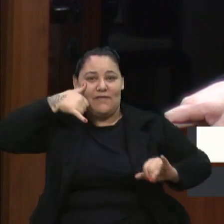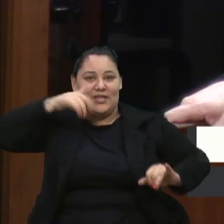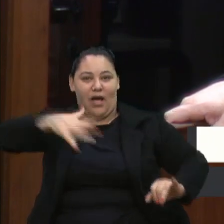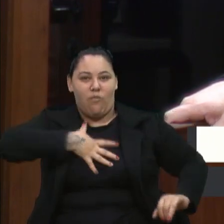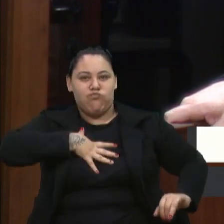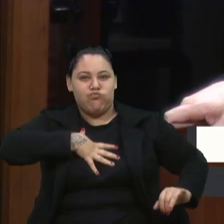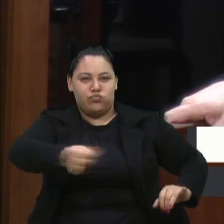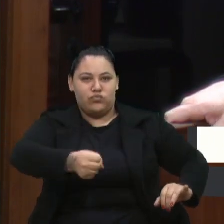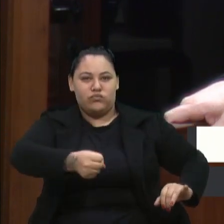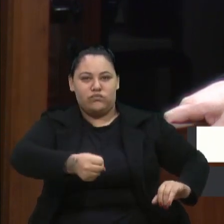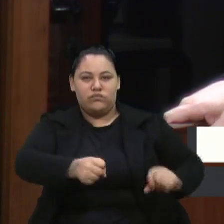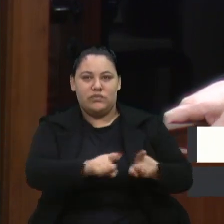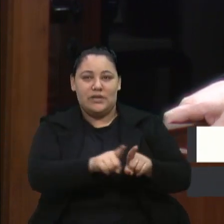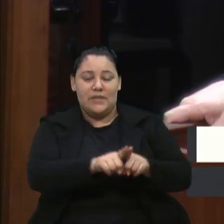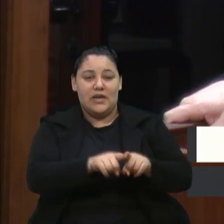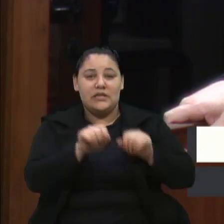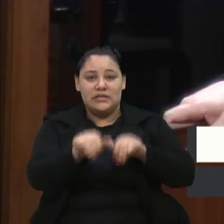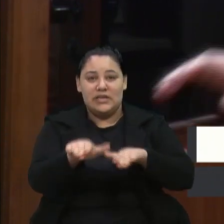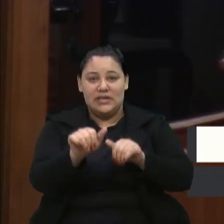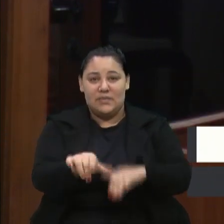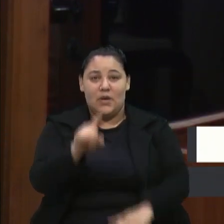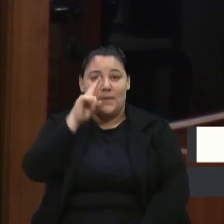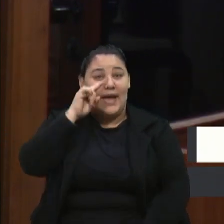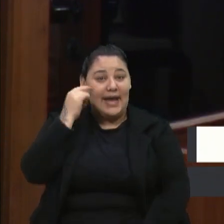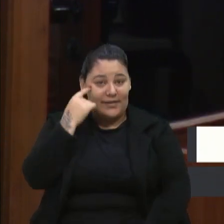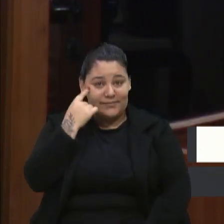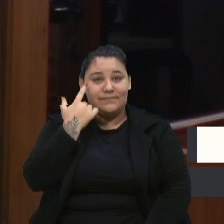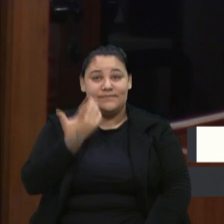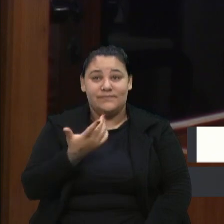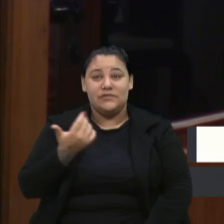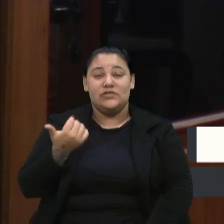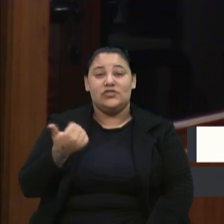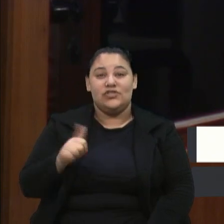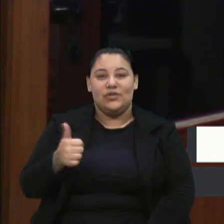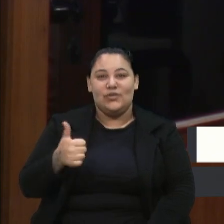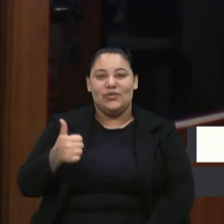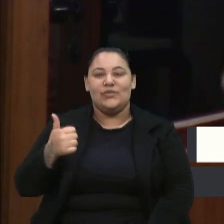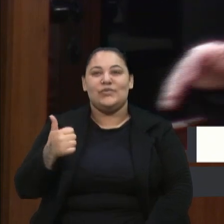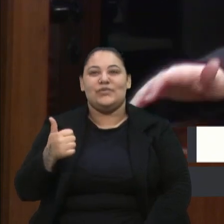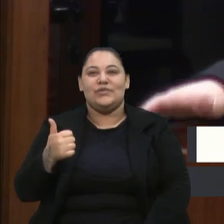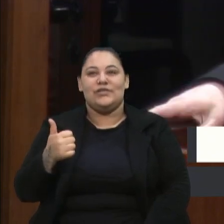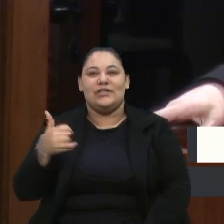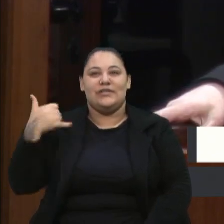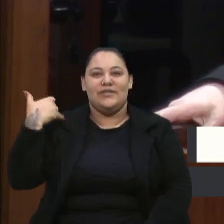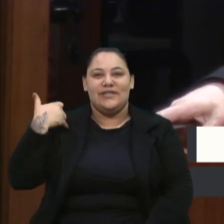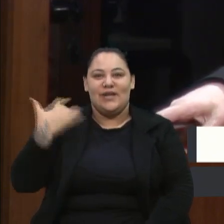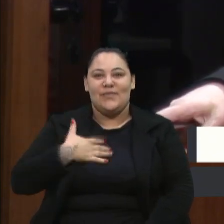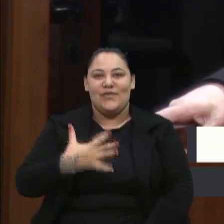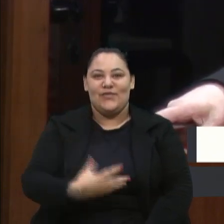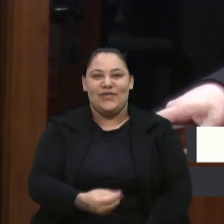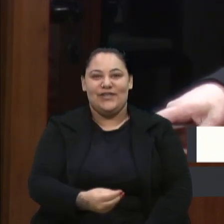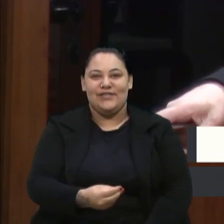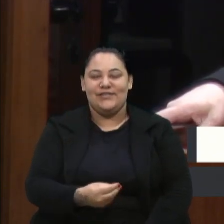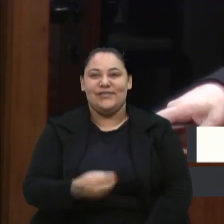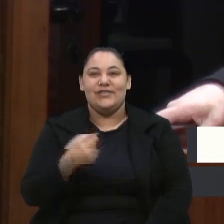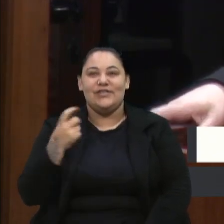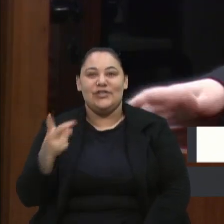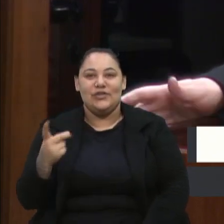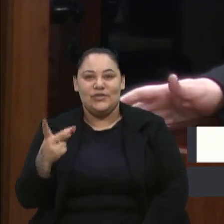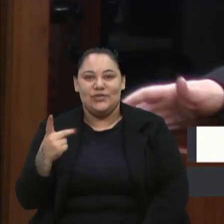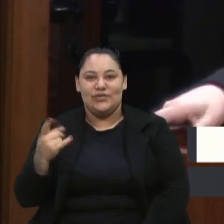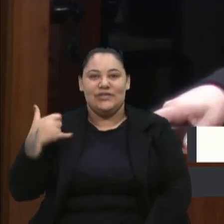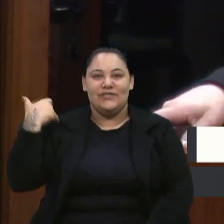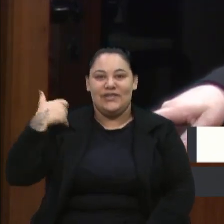suicídio. Setembro amarelo, dia 11 aniversário do meu filho, dia 12 aniversário do meu pai. E